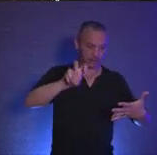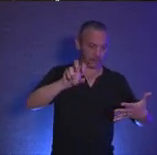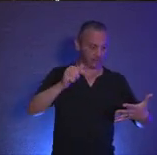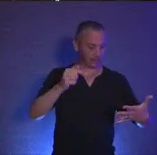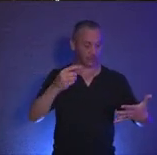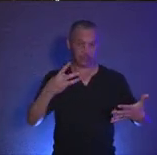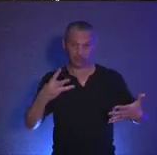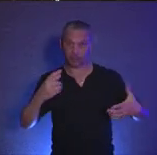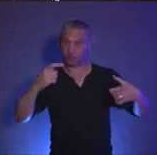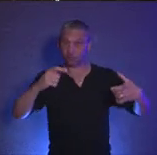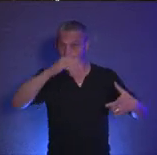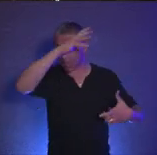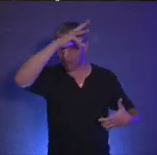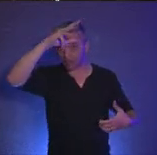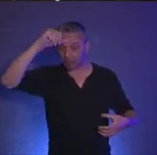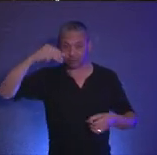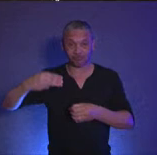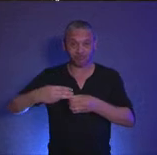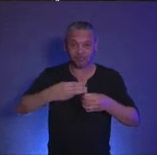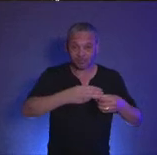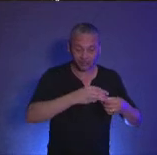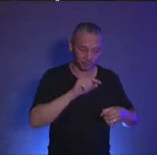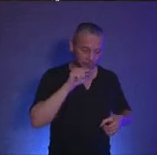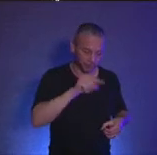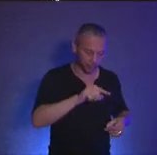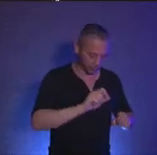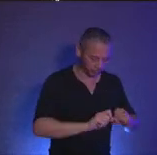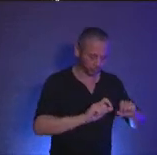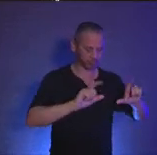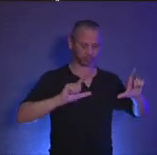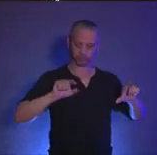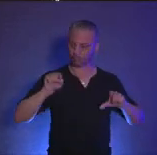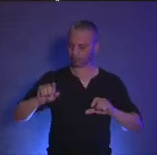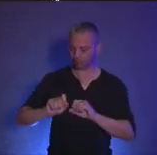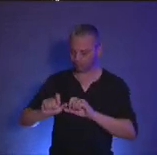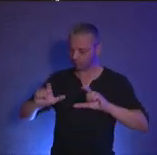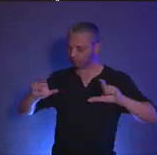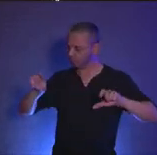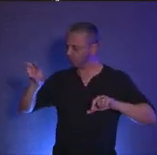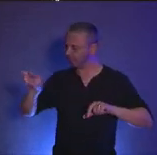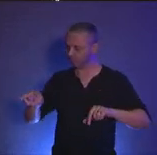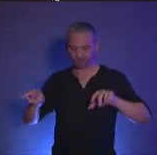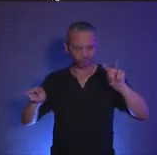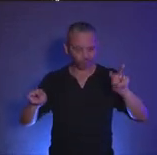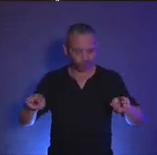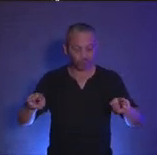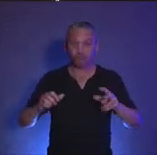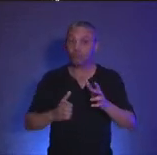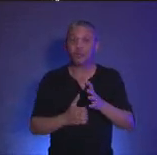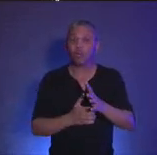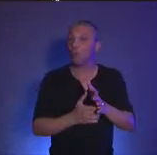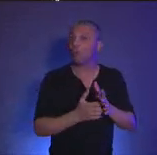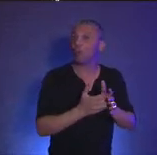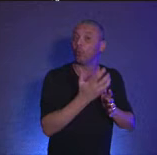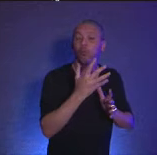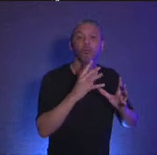municípios na Amazônia Legal. Você consegue clicar em cada um dos municípios e ver quantos conflitos fundiários houve